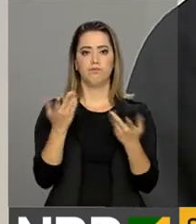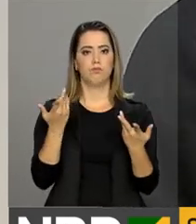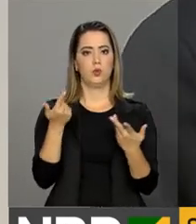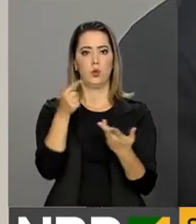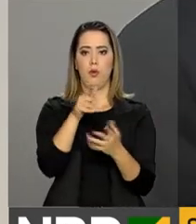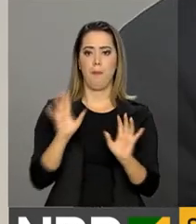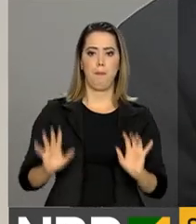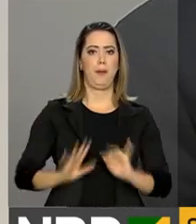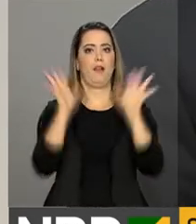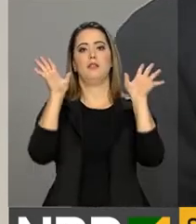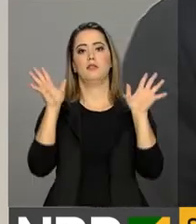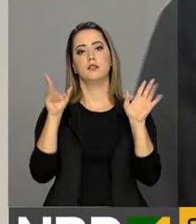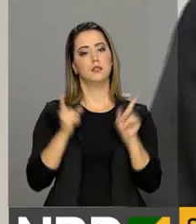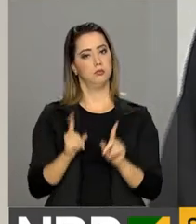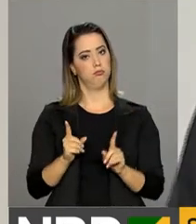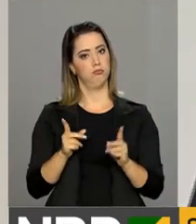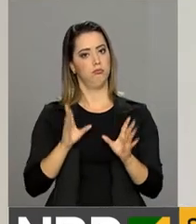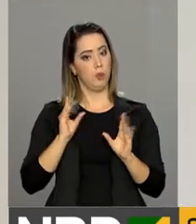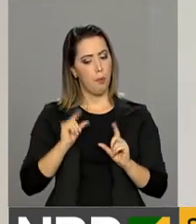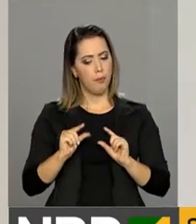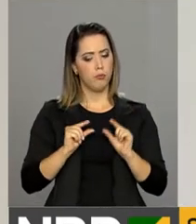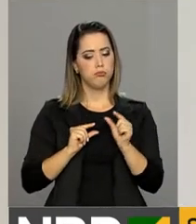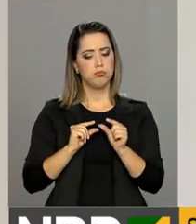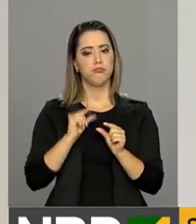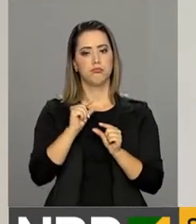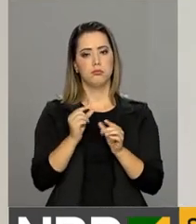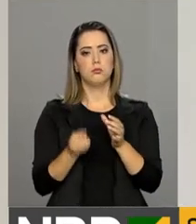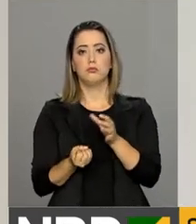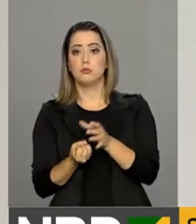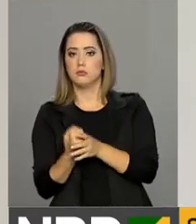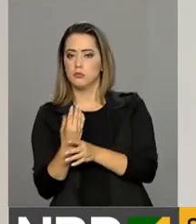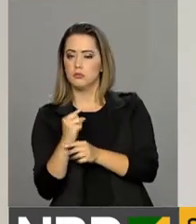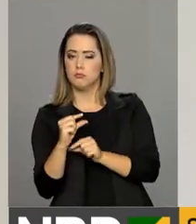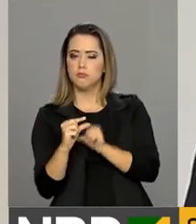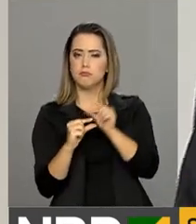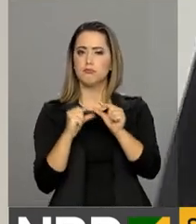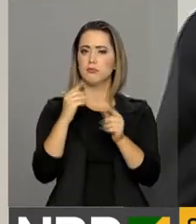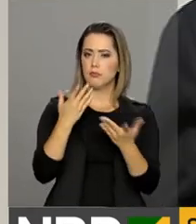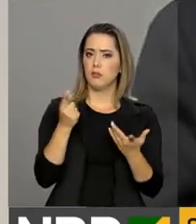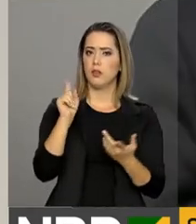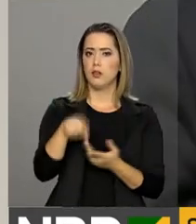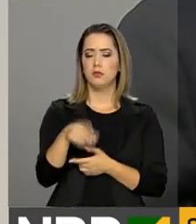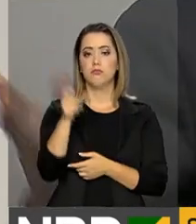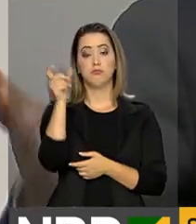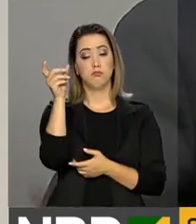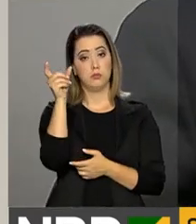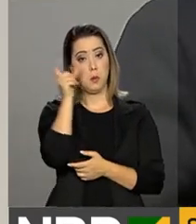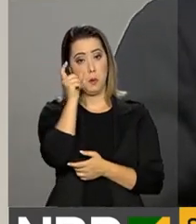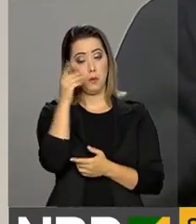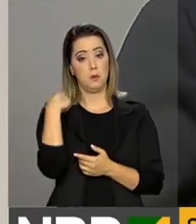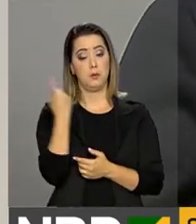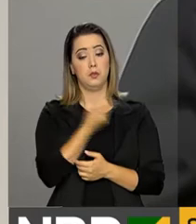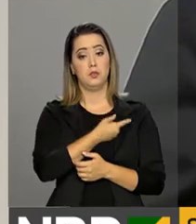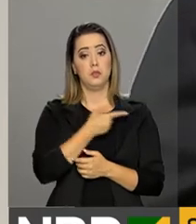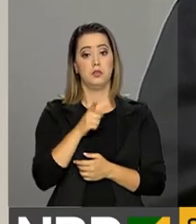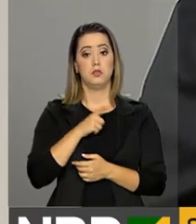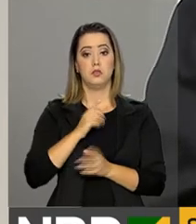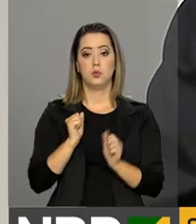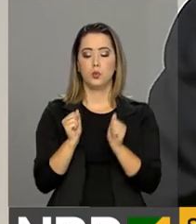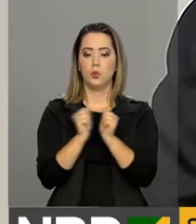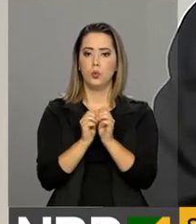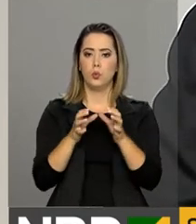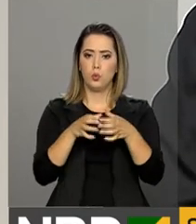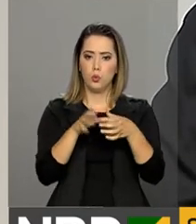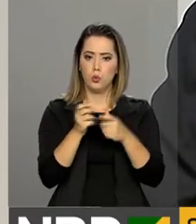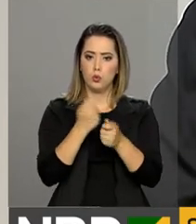repentinamente mas vem sendo produzido e por isso eu digo interessante eu tenho nós temos uma equipe